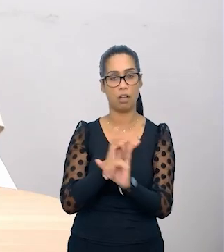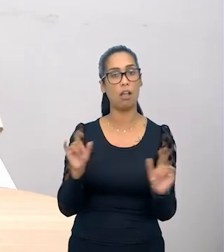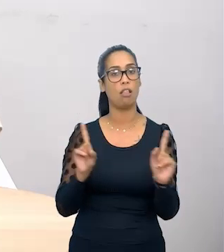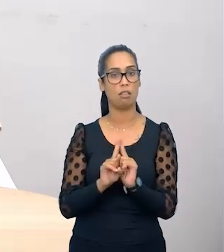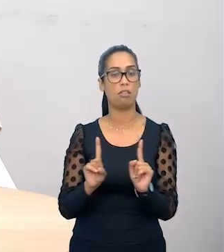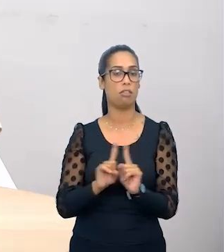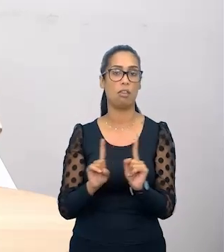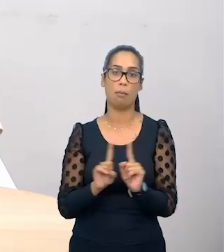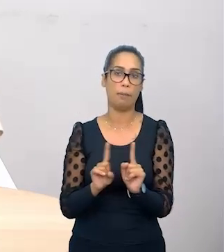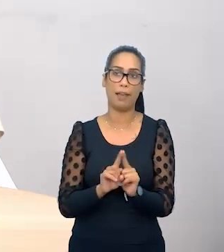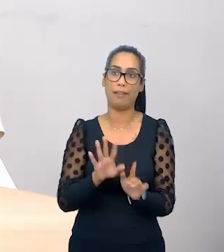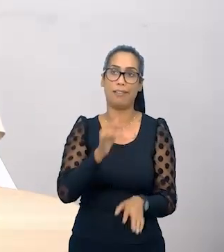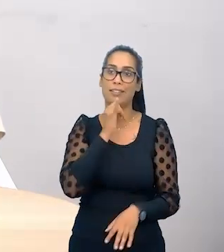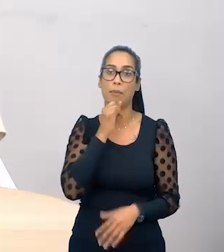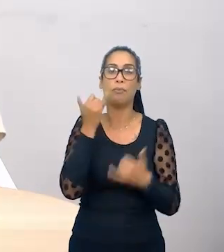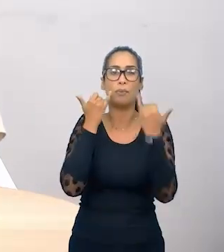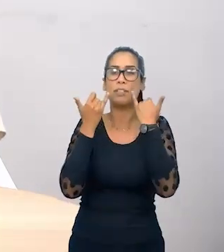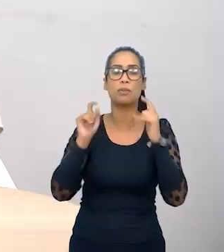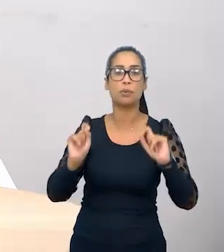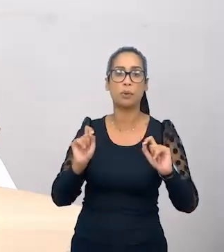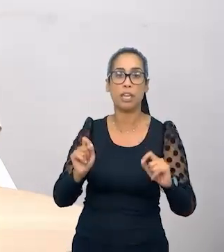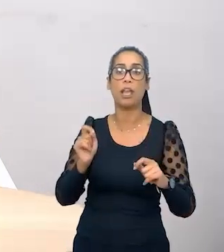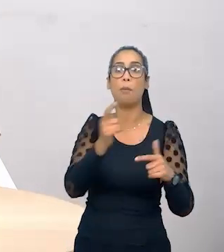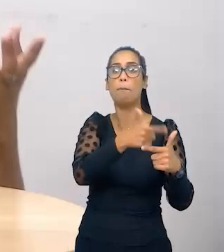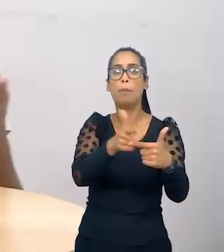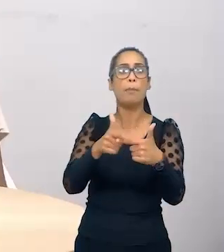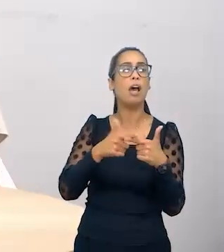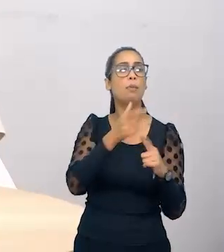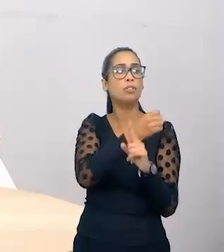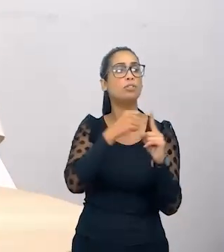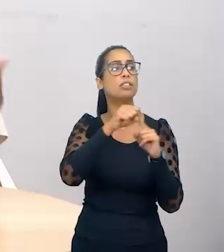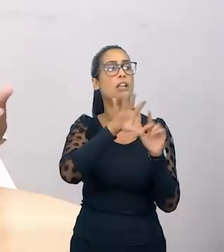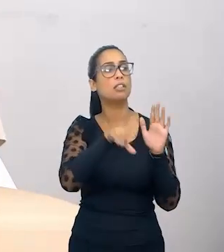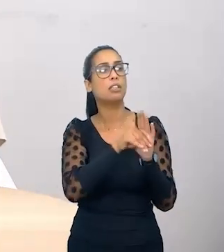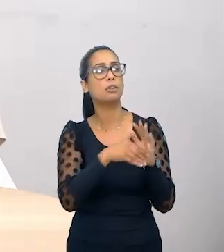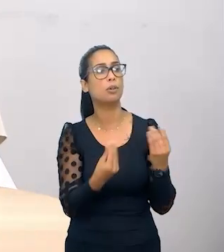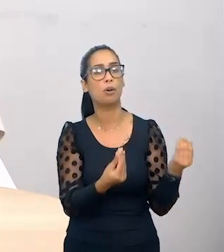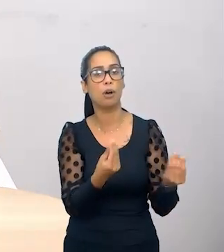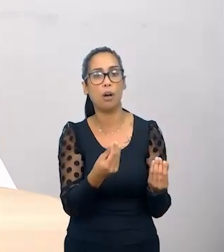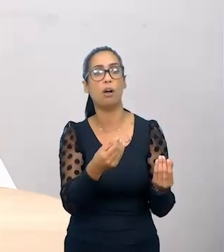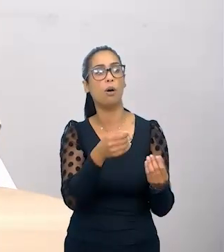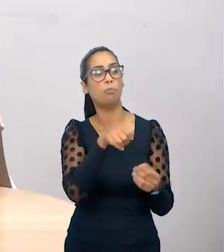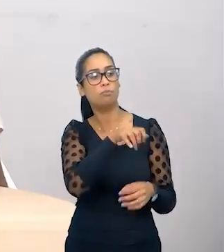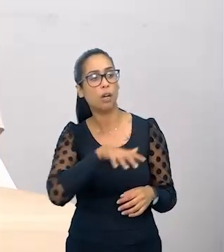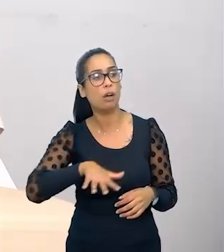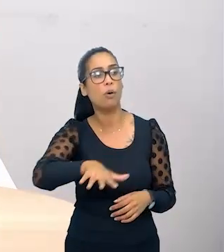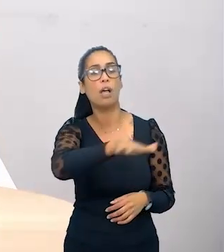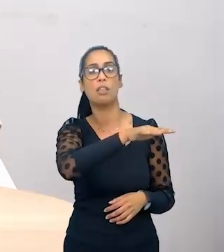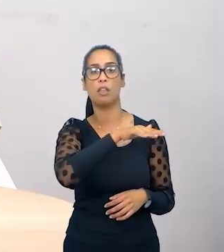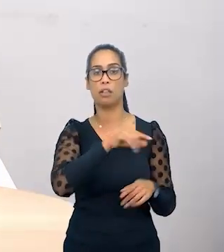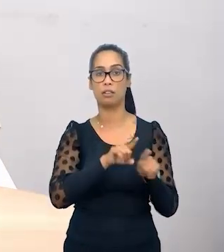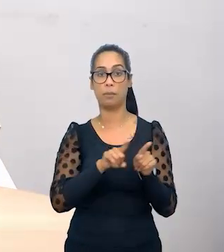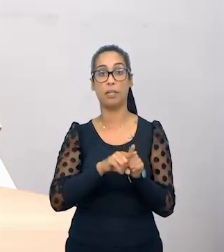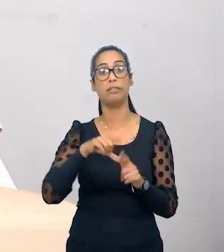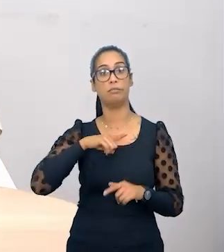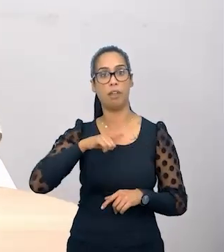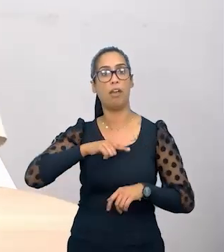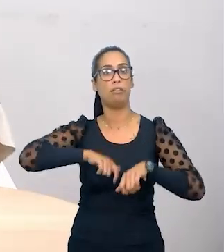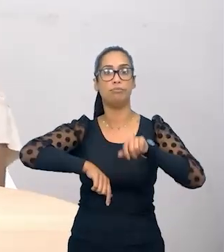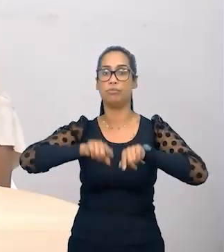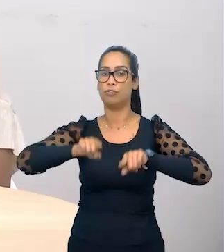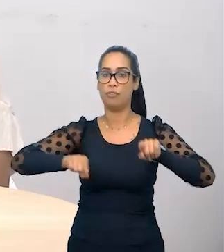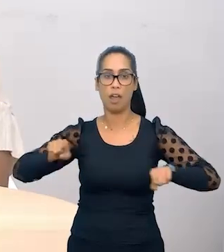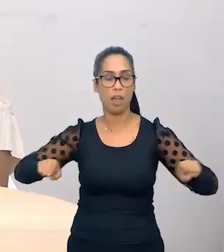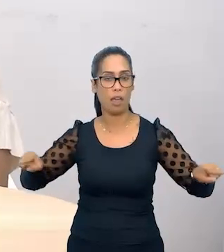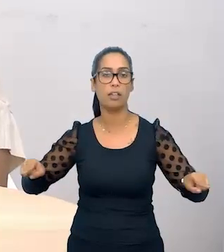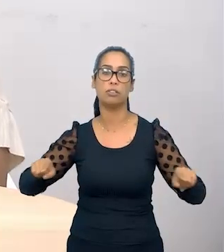de problemas sociais que possam estar acontecendo ali na comunidade ou no entorno. Então, olha só a diversidade que a gente pode estar